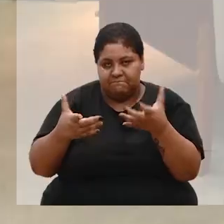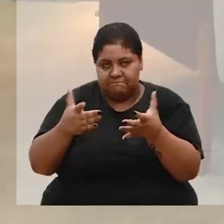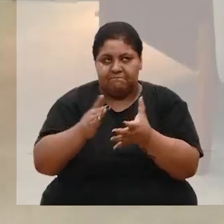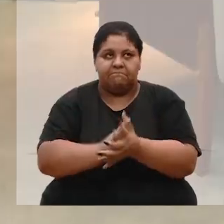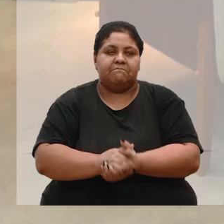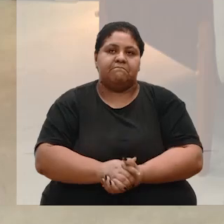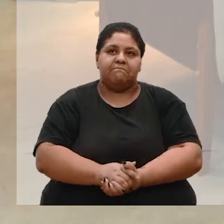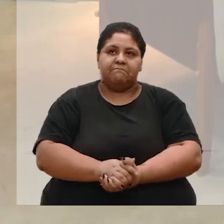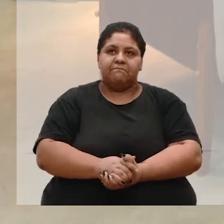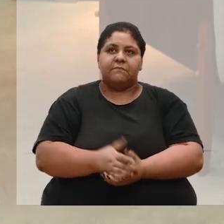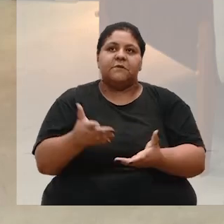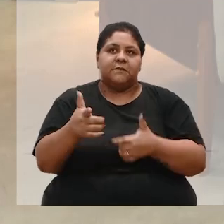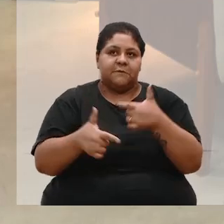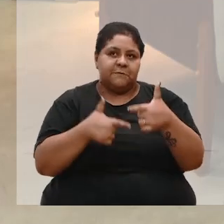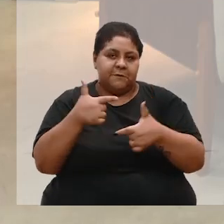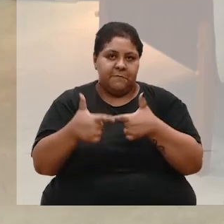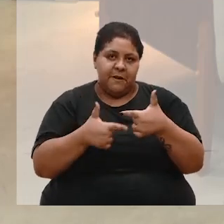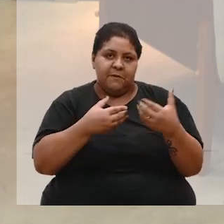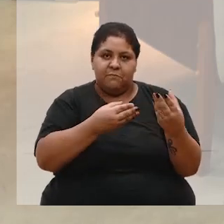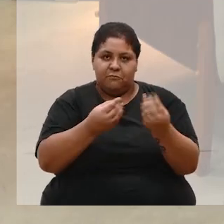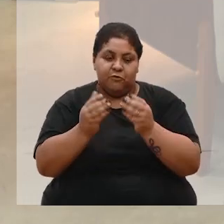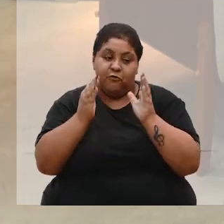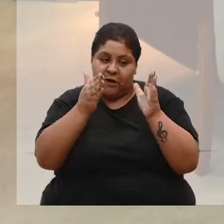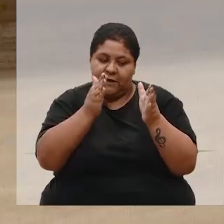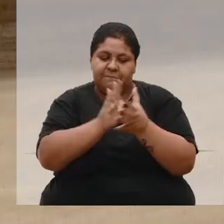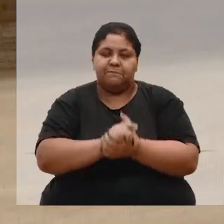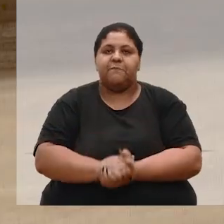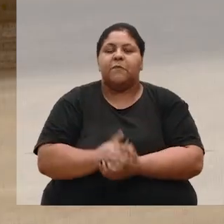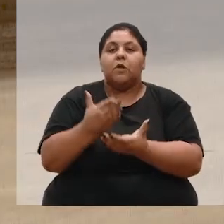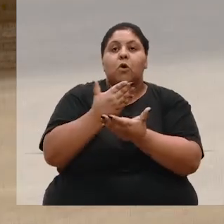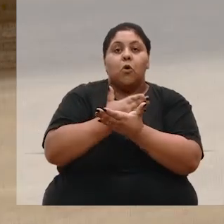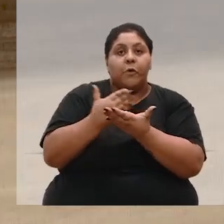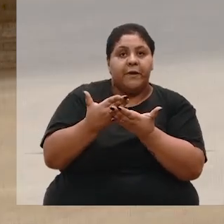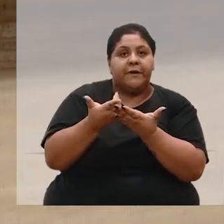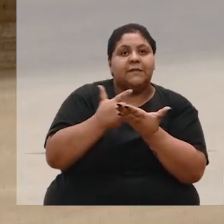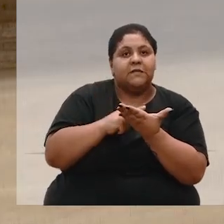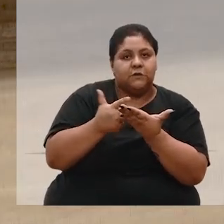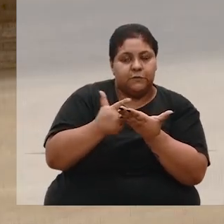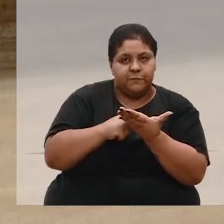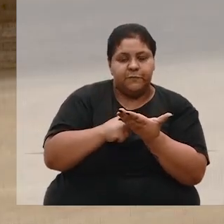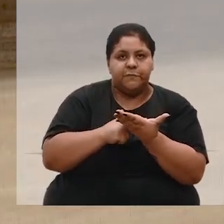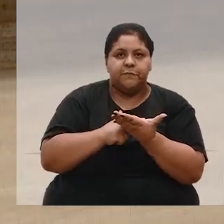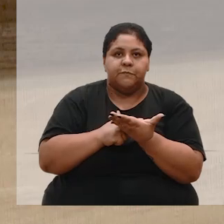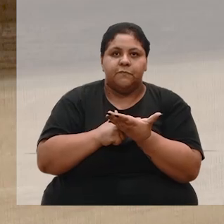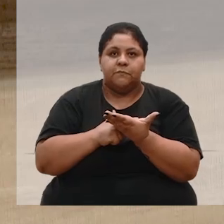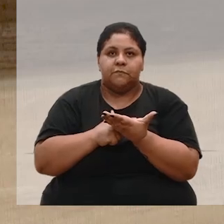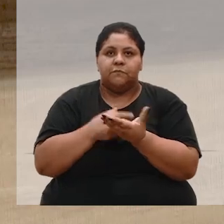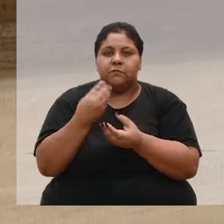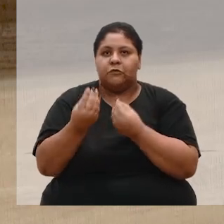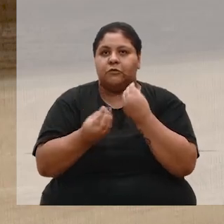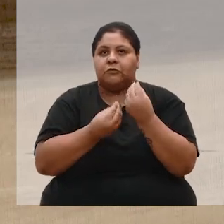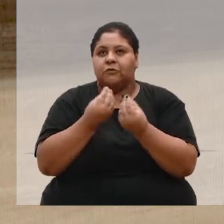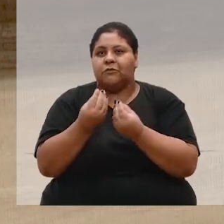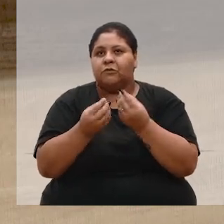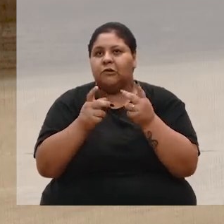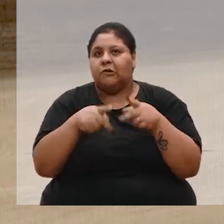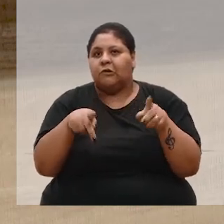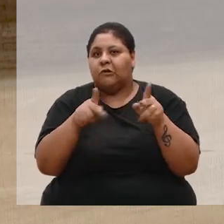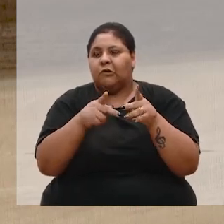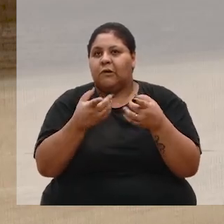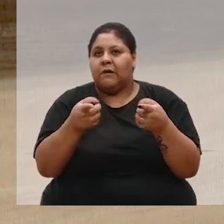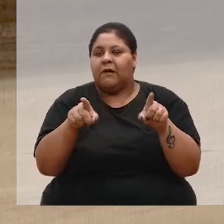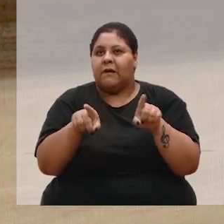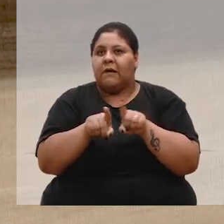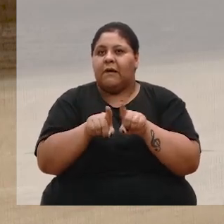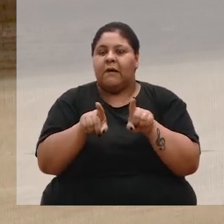gente trabalha muito nesse sentido. A largada do livro, ela é como se diria no popular, um soco no